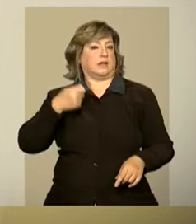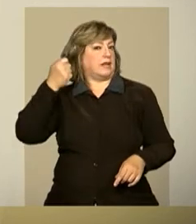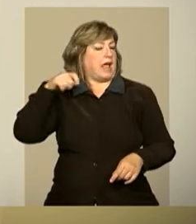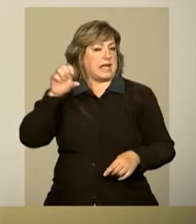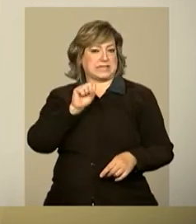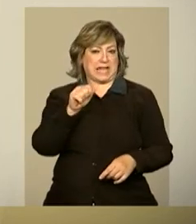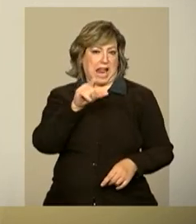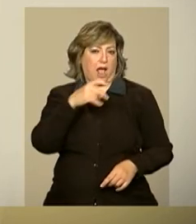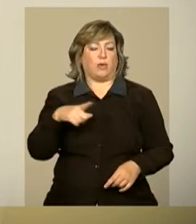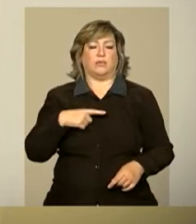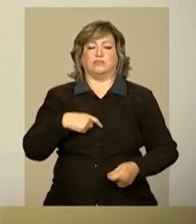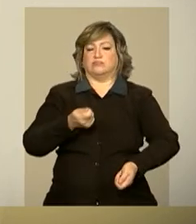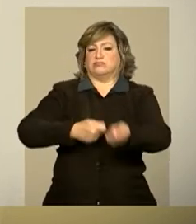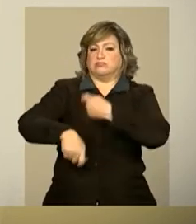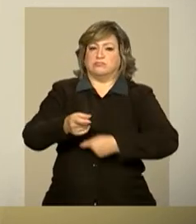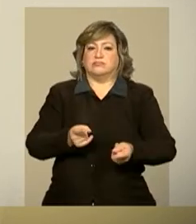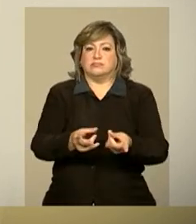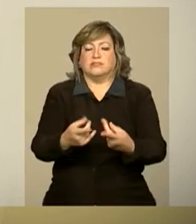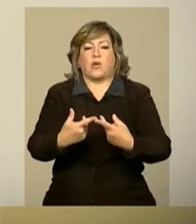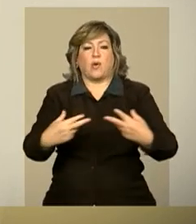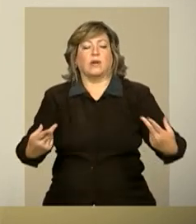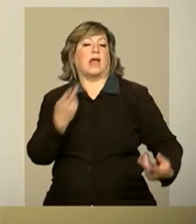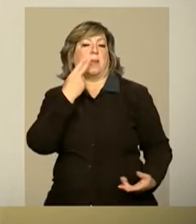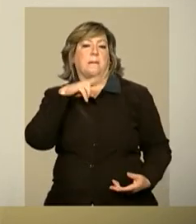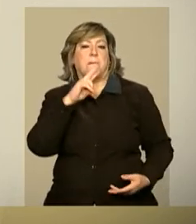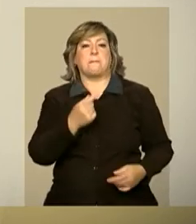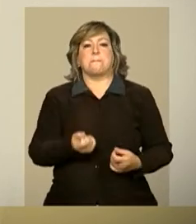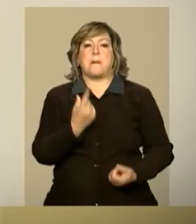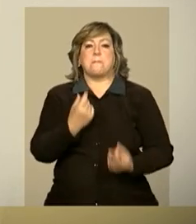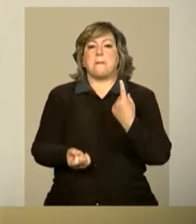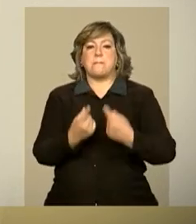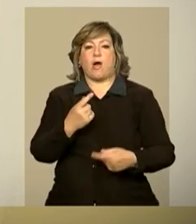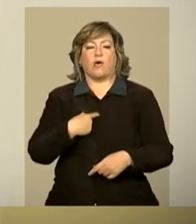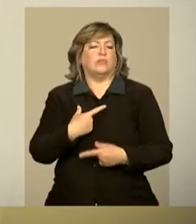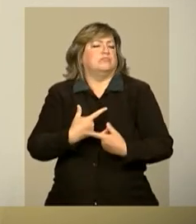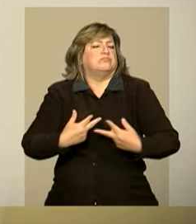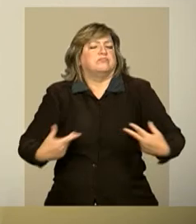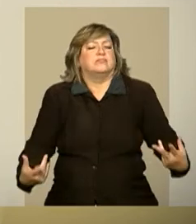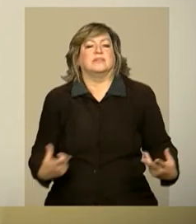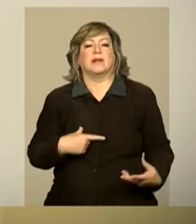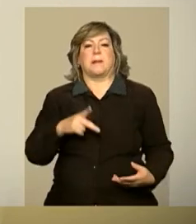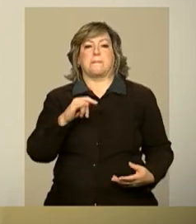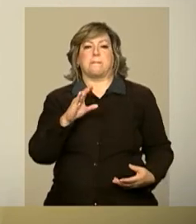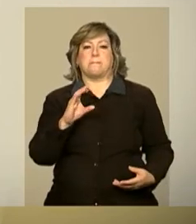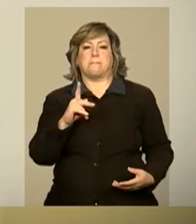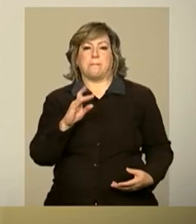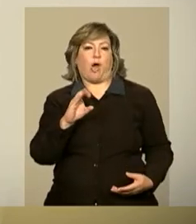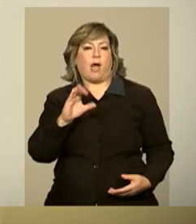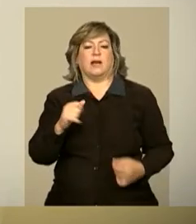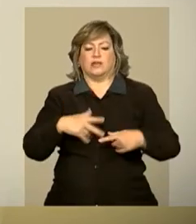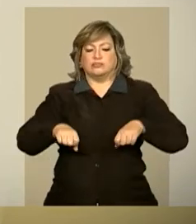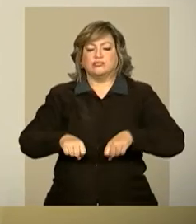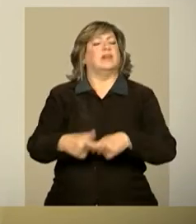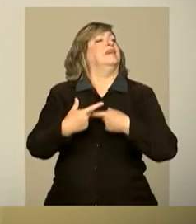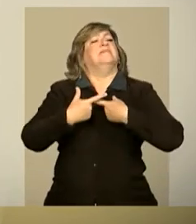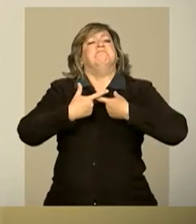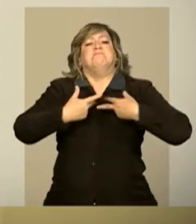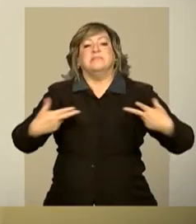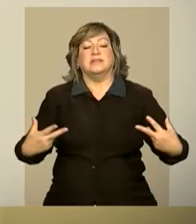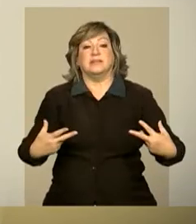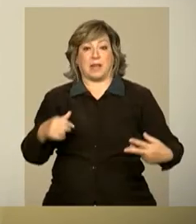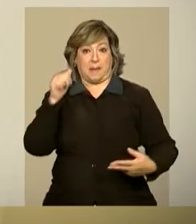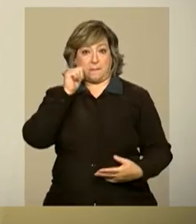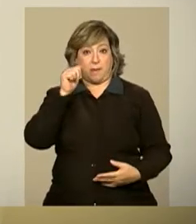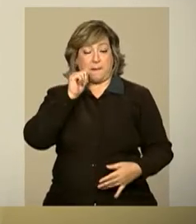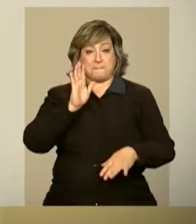quem tem um carrinho que vende picolé e pipoca e muito mais negócios por aí e as mulheres Luciano